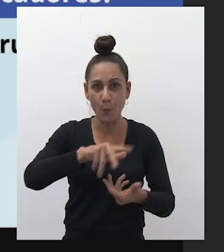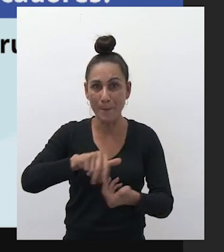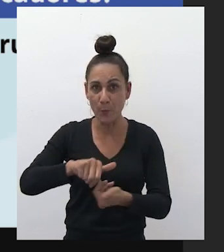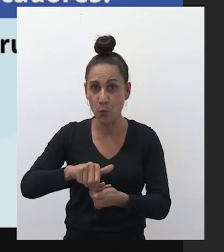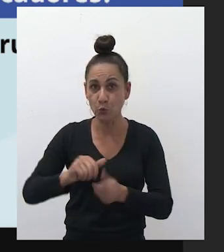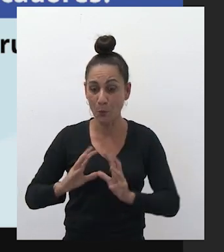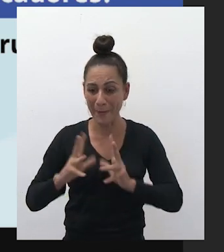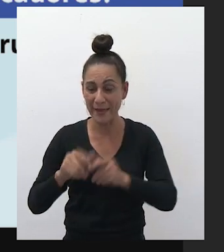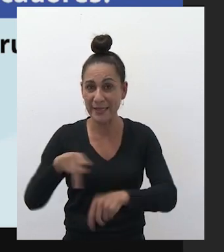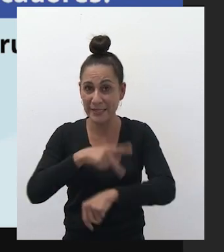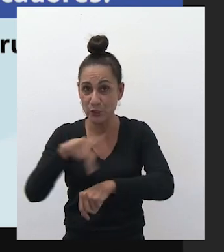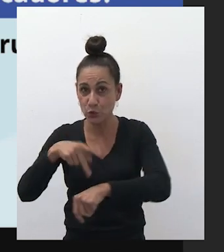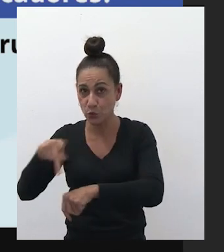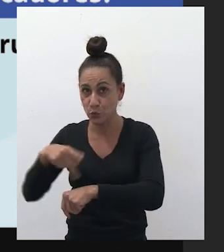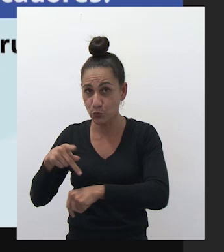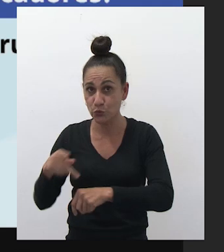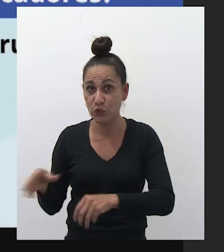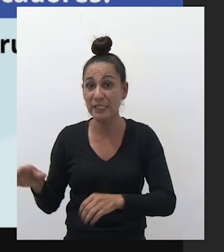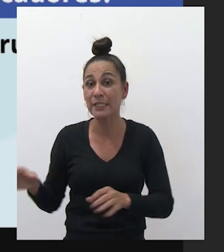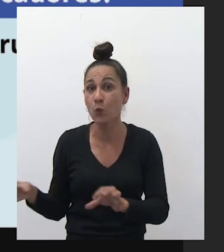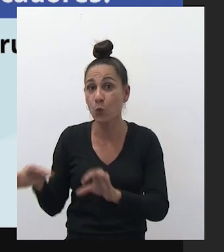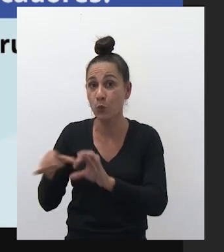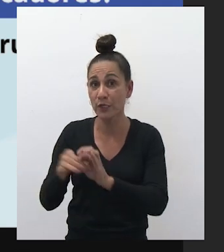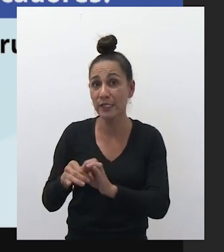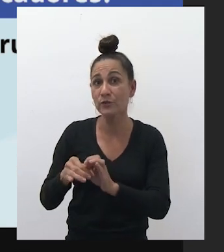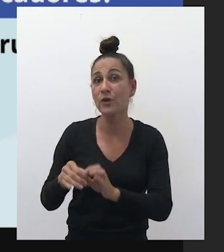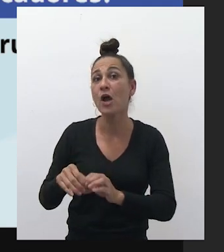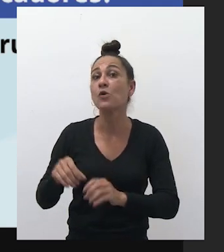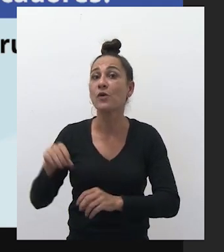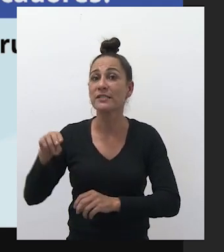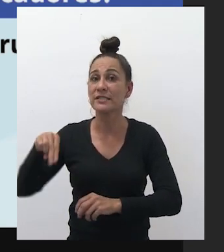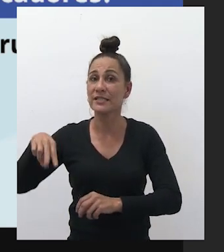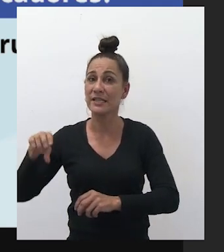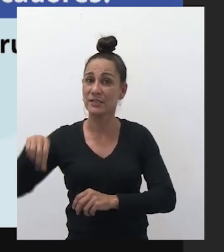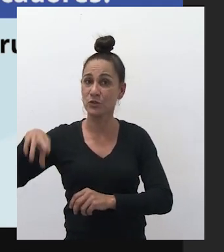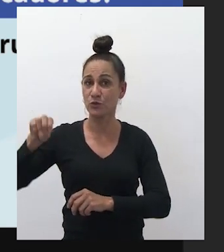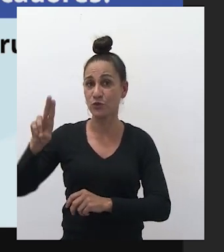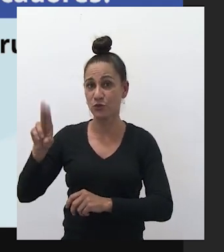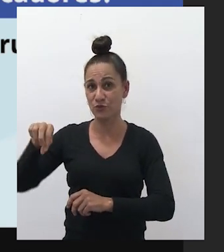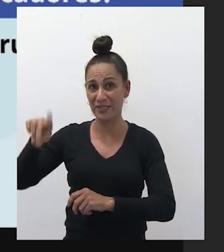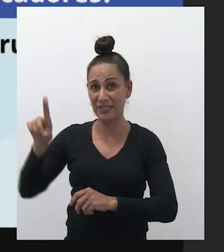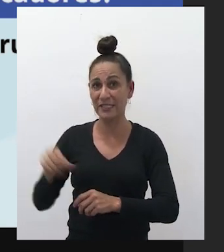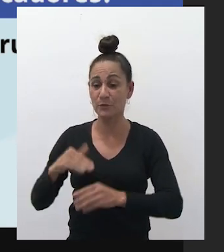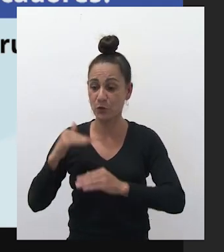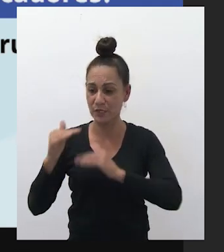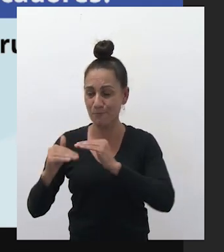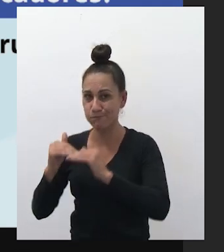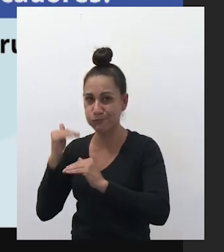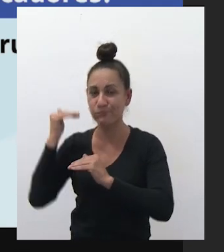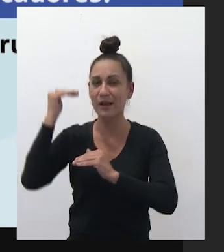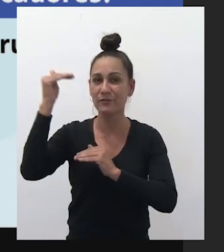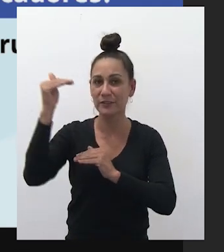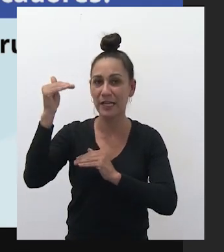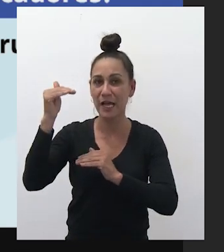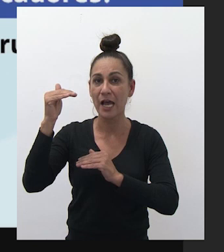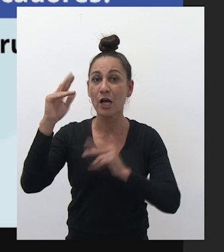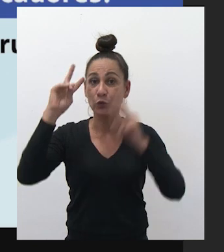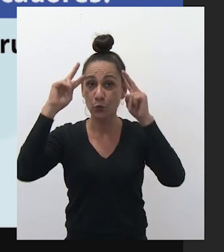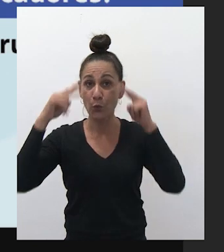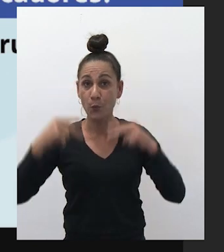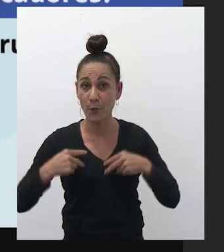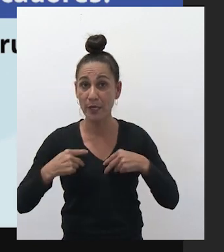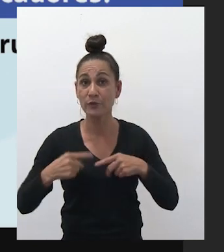da Organização das Nações Unidas possam avançar em desenvolvimento humano e desenvolvimento